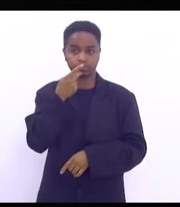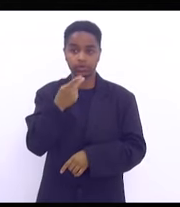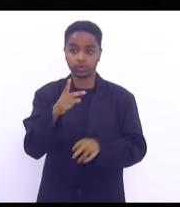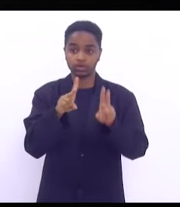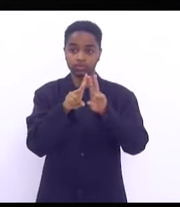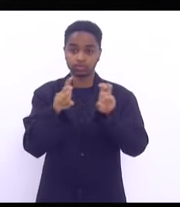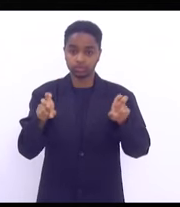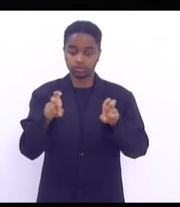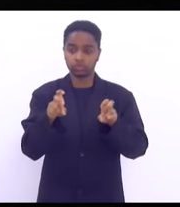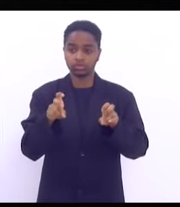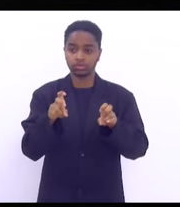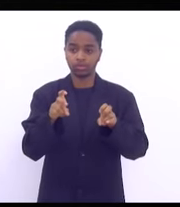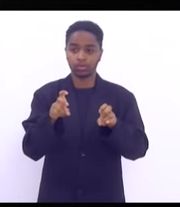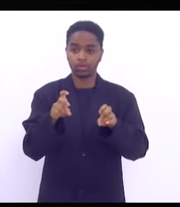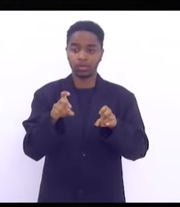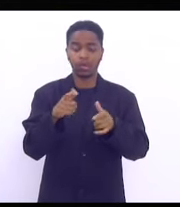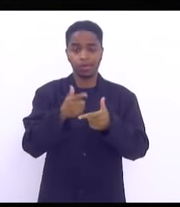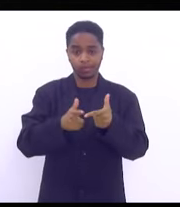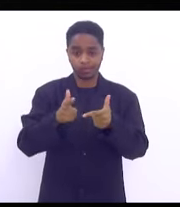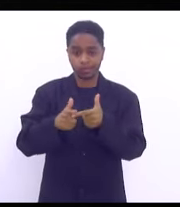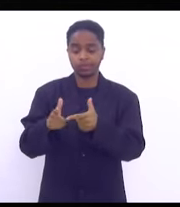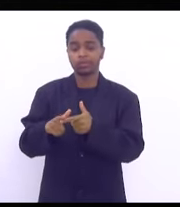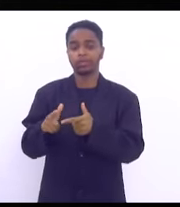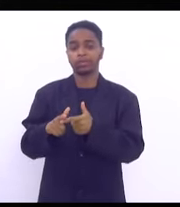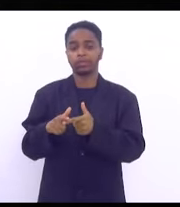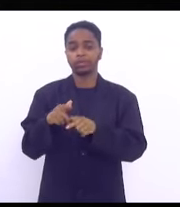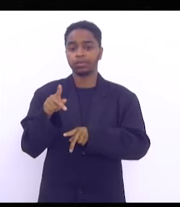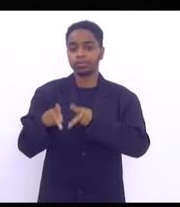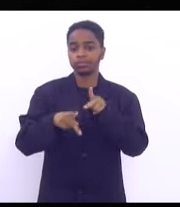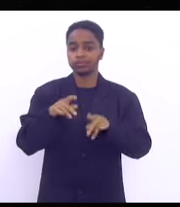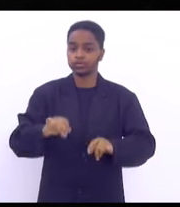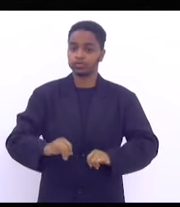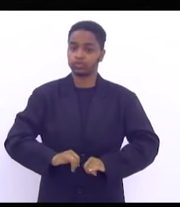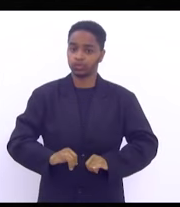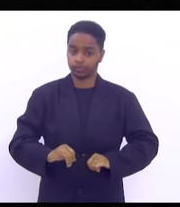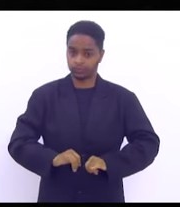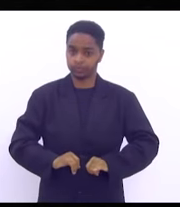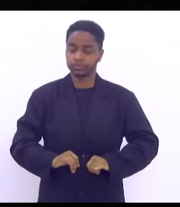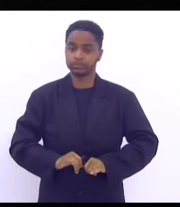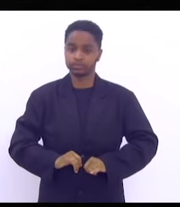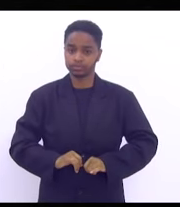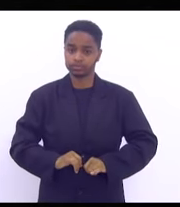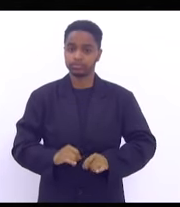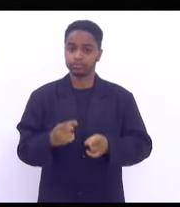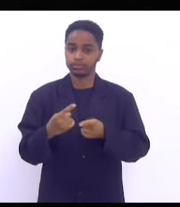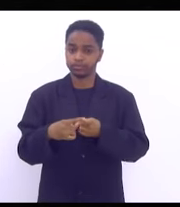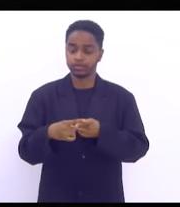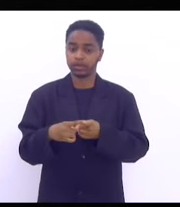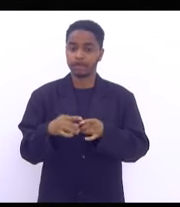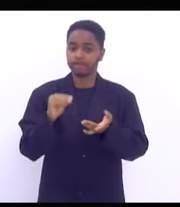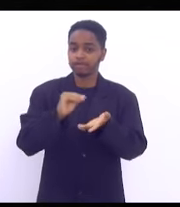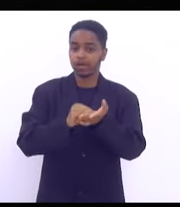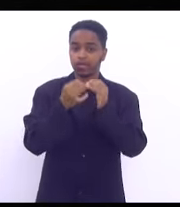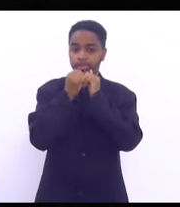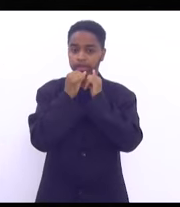o drama, o doutor Serginho colocou o drama que a população vem sofrendo em relação ao corte de energia. Que, na